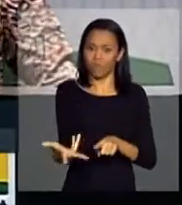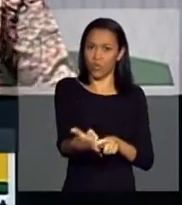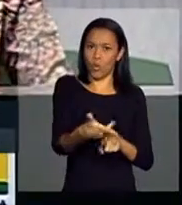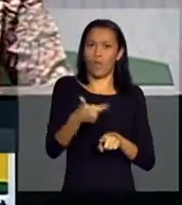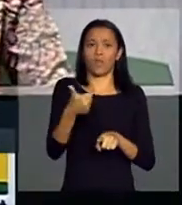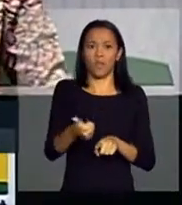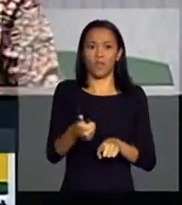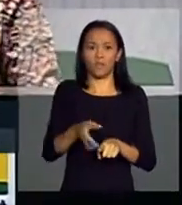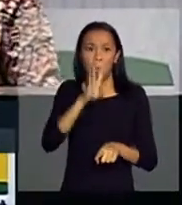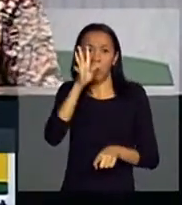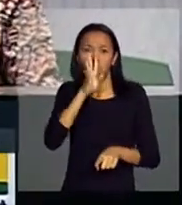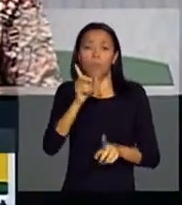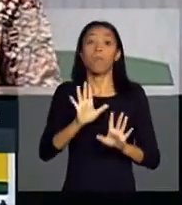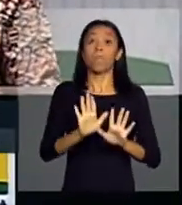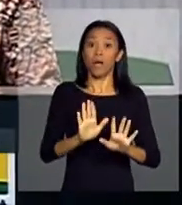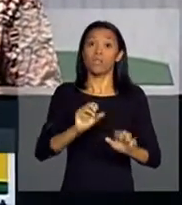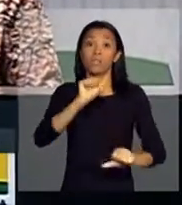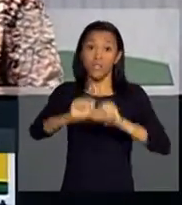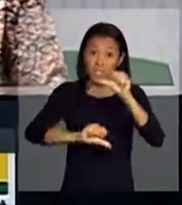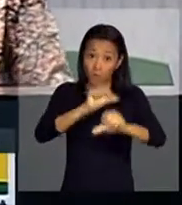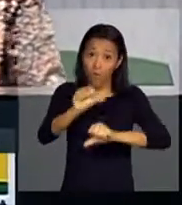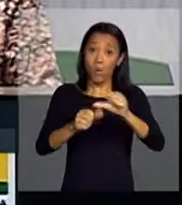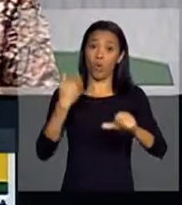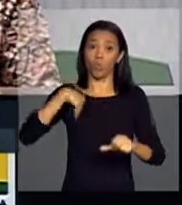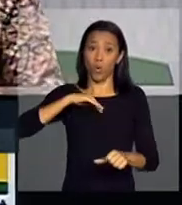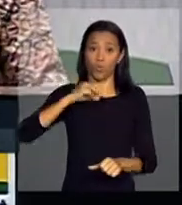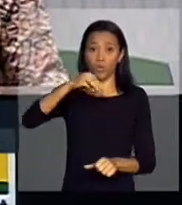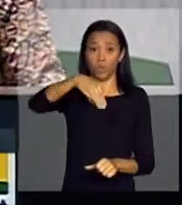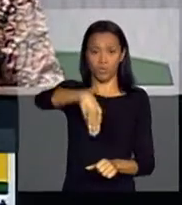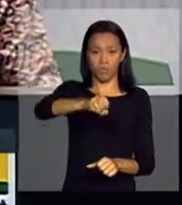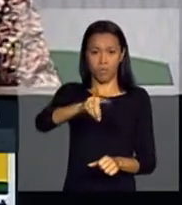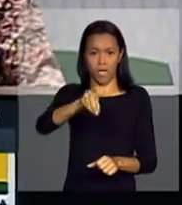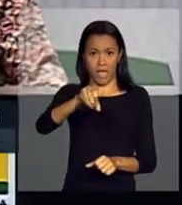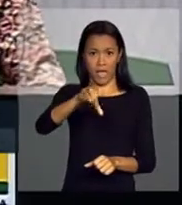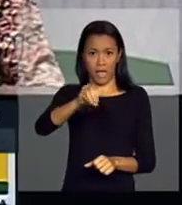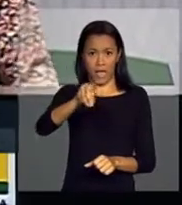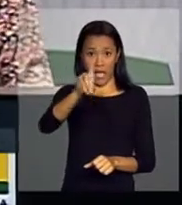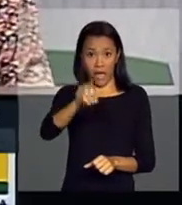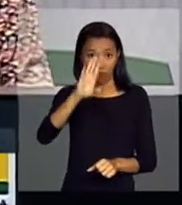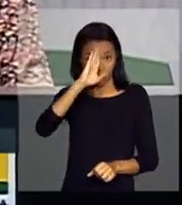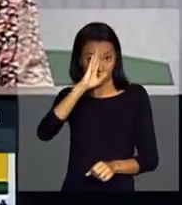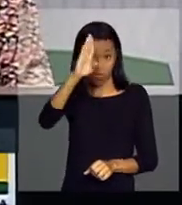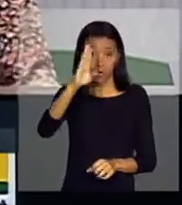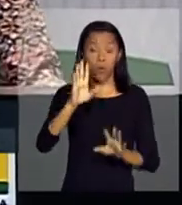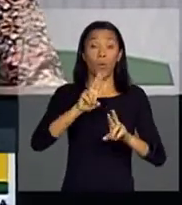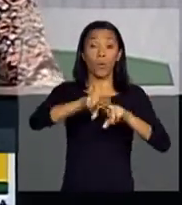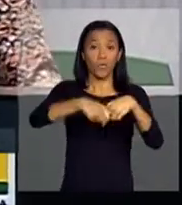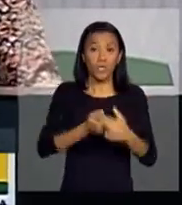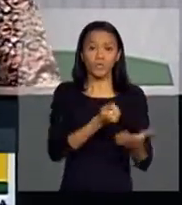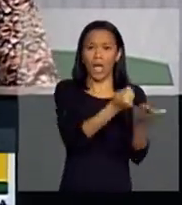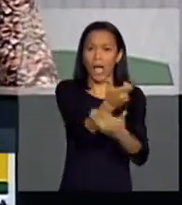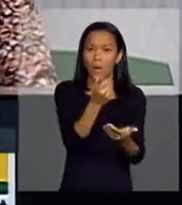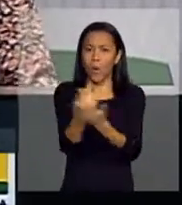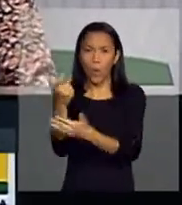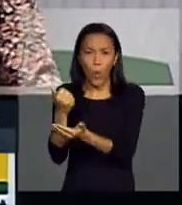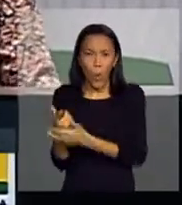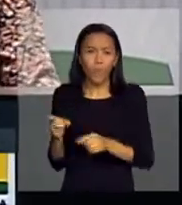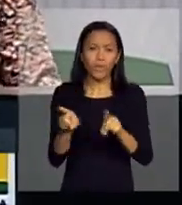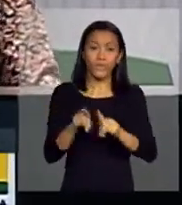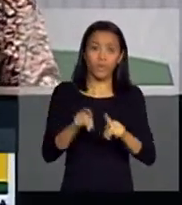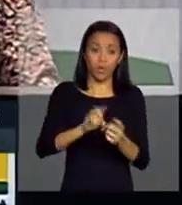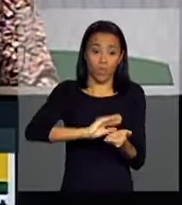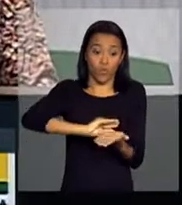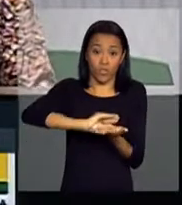o nosso mercado em plataforma por isso o consumo e o investimento num país da